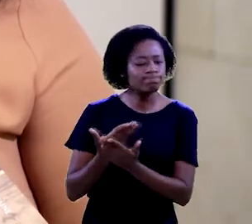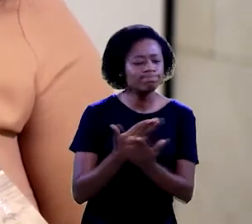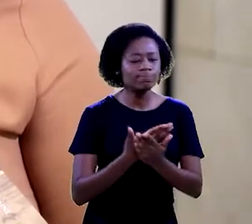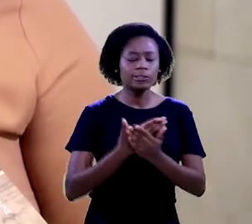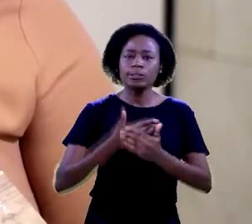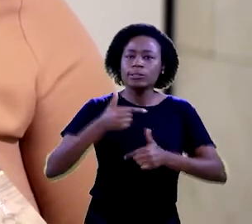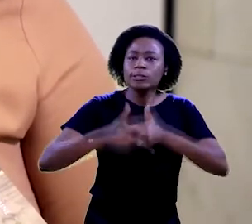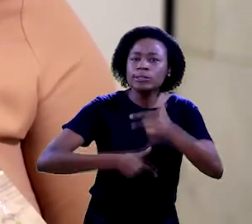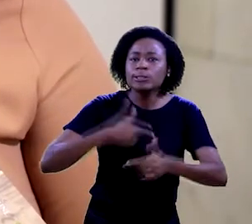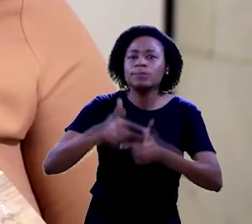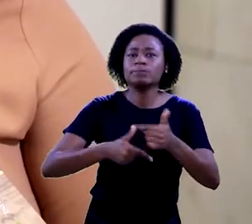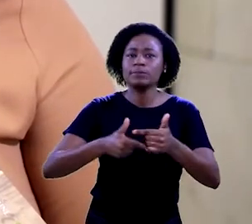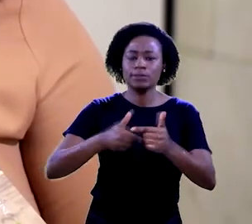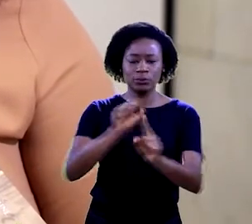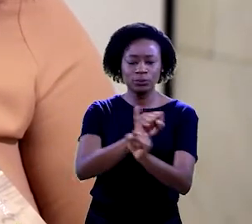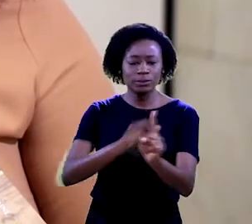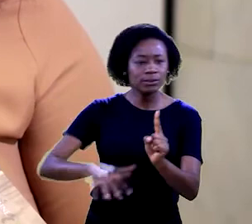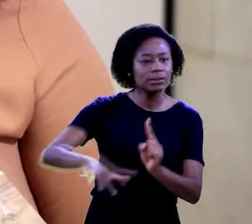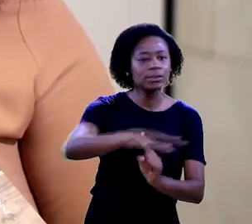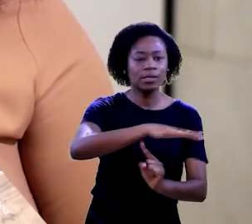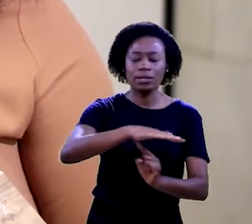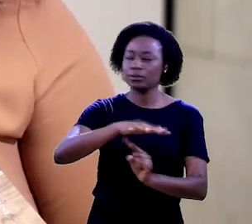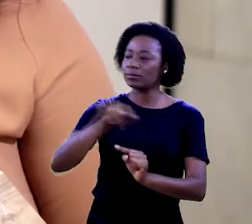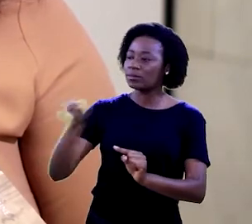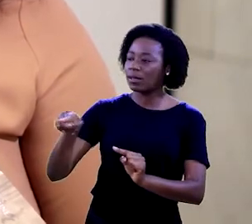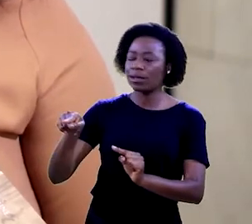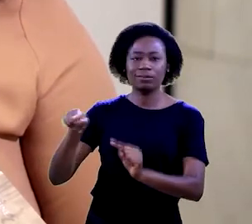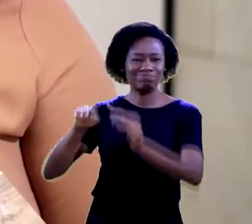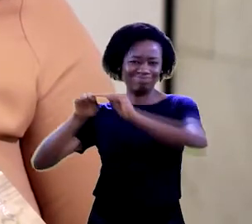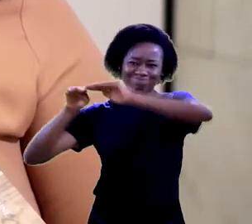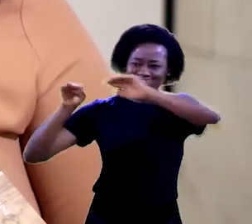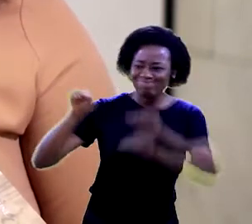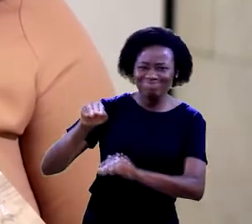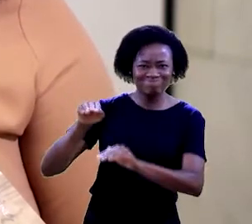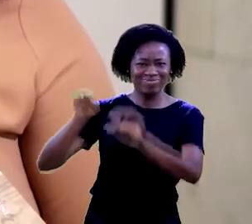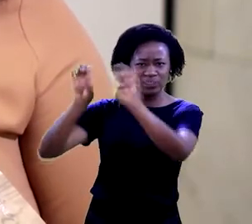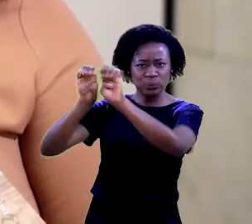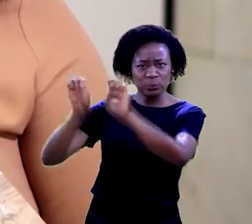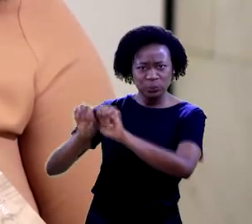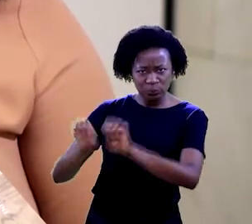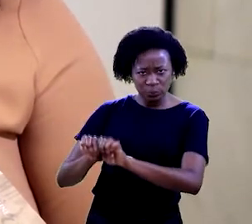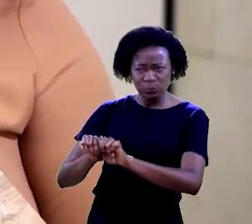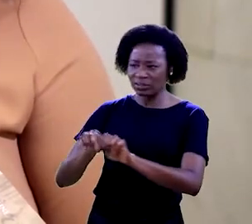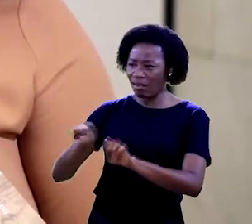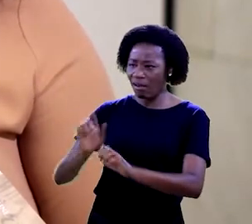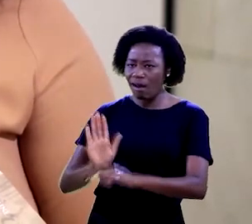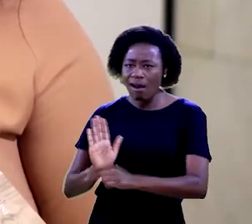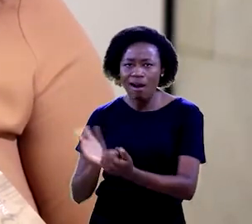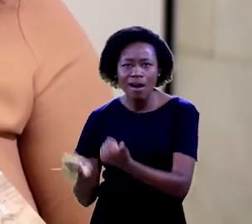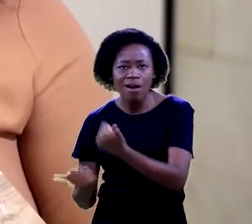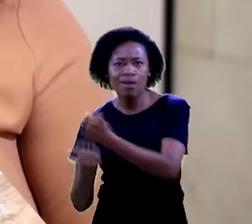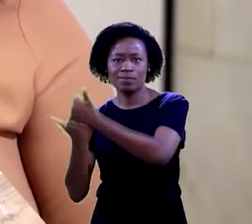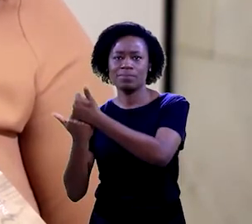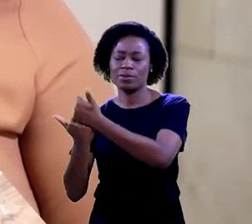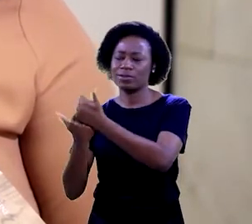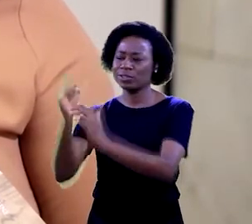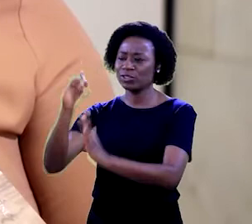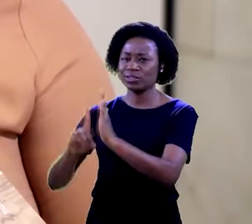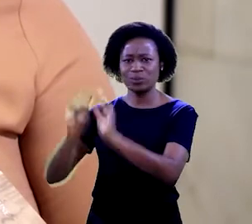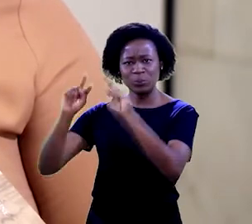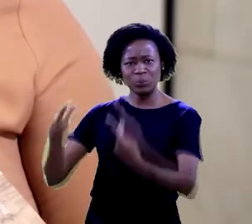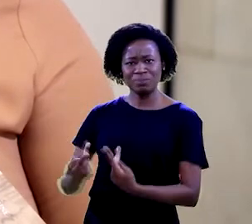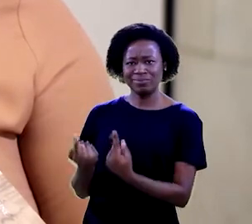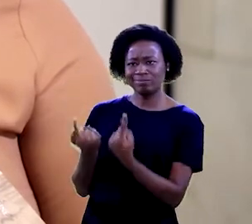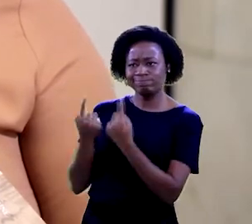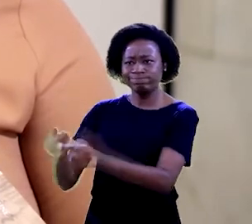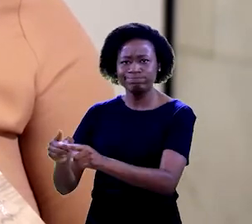sociedade para romper as desigualdades estruturais que sustentam a violação de vários direitos humanos no âmbito do